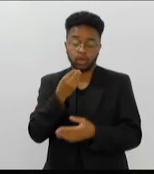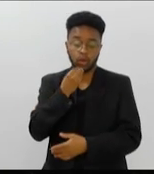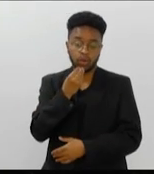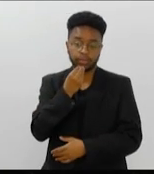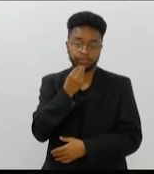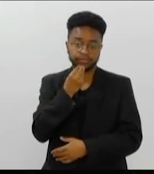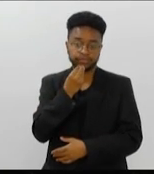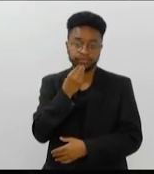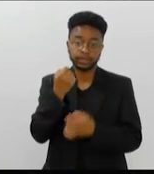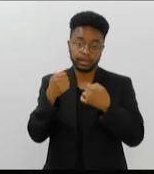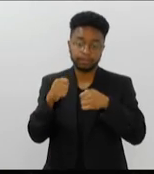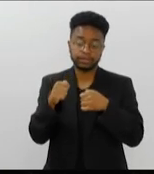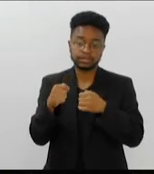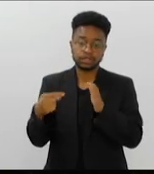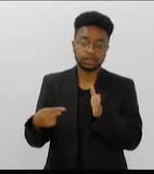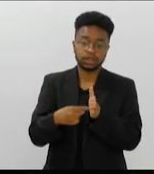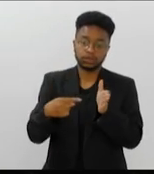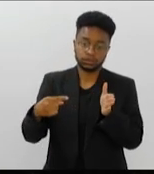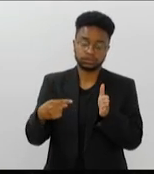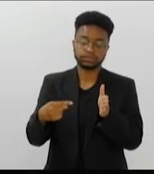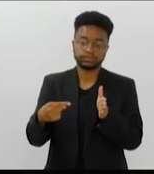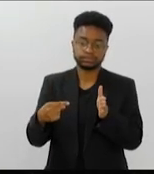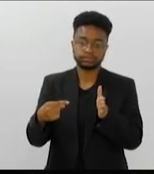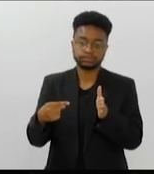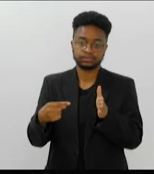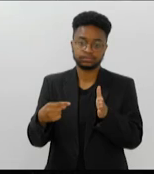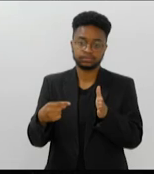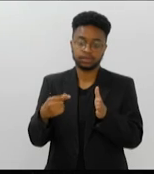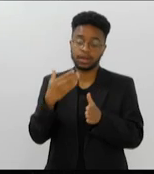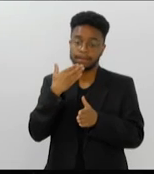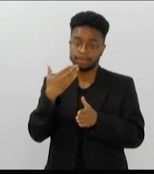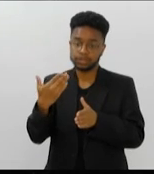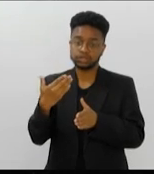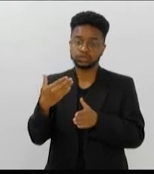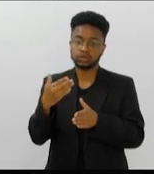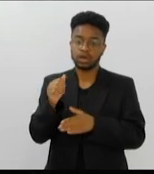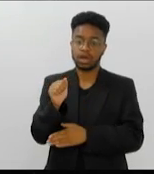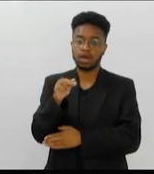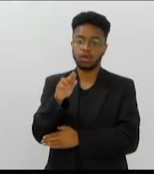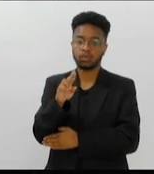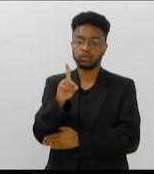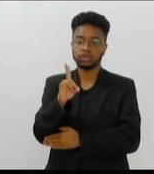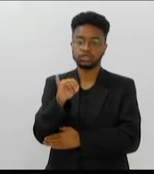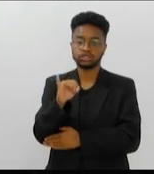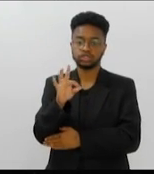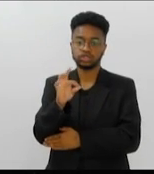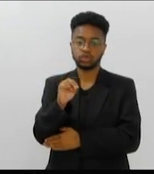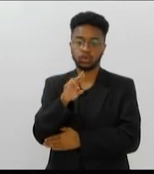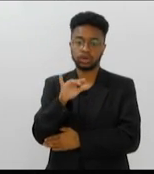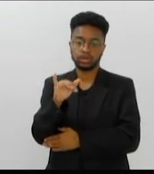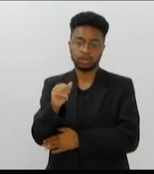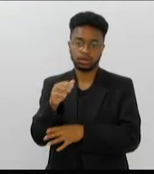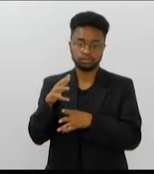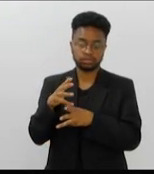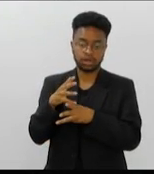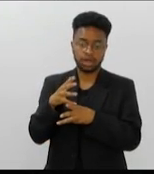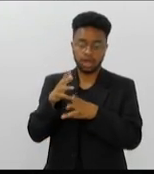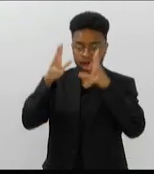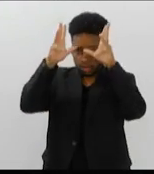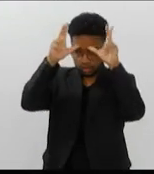Evidentemente, fazer uma denúncia, pedindo auditoria, ao Tribunal de Contas do Estado.